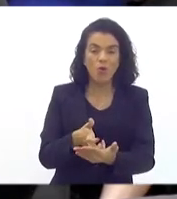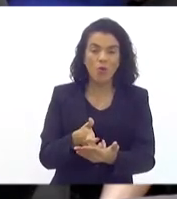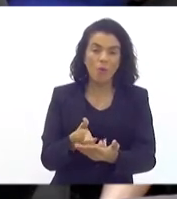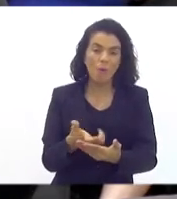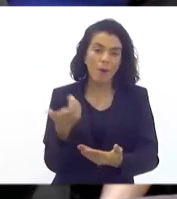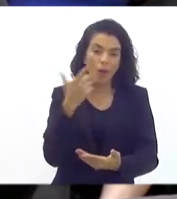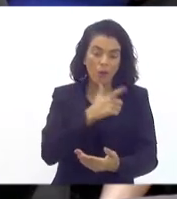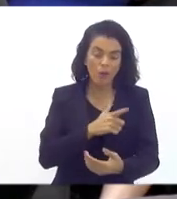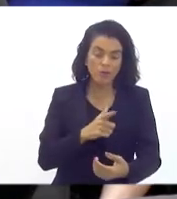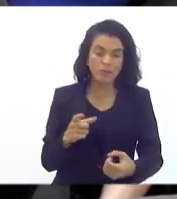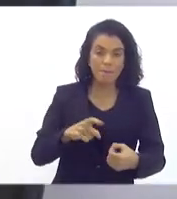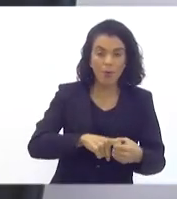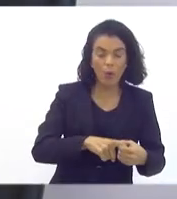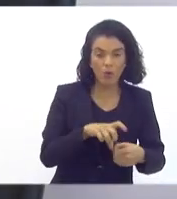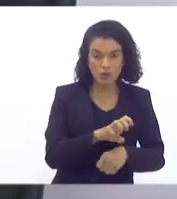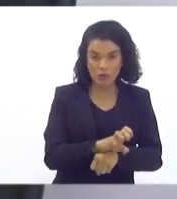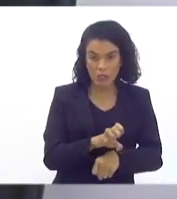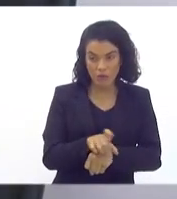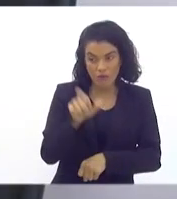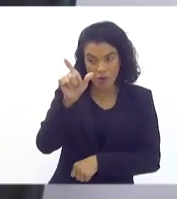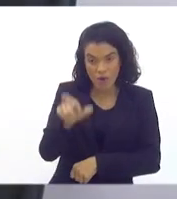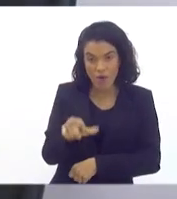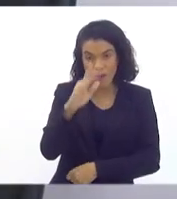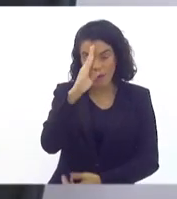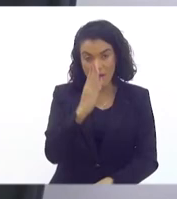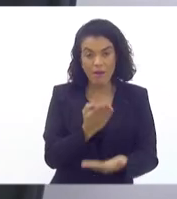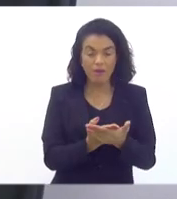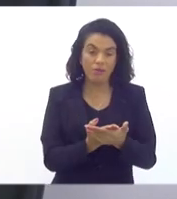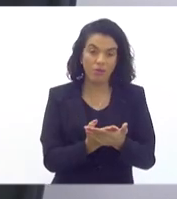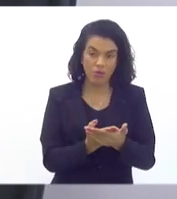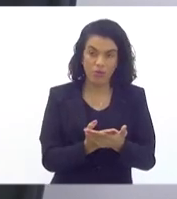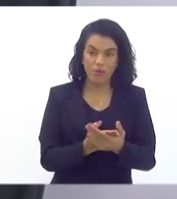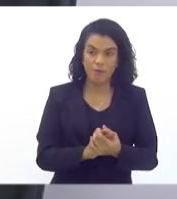foi esse acionista que acreditou no processo tá